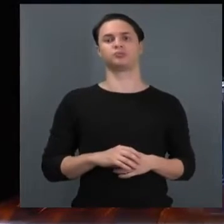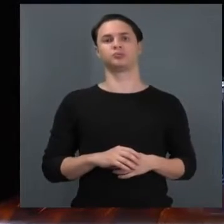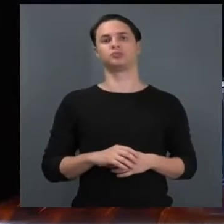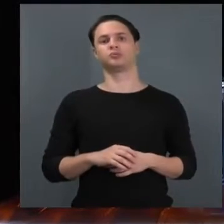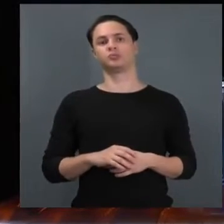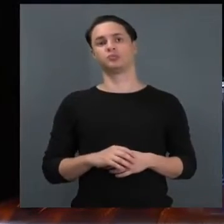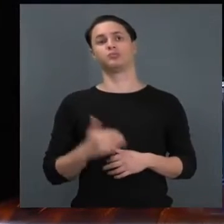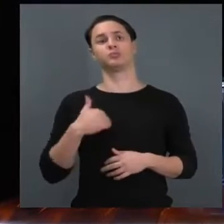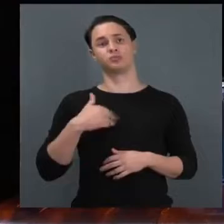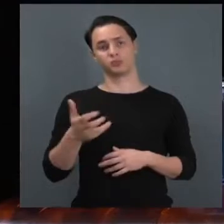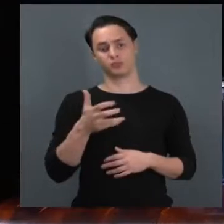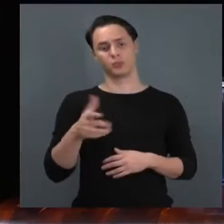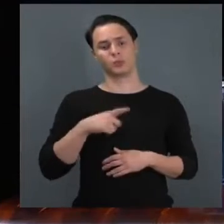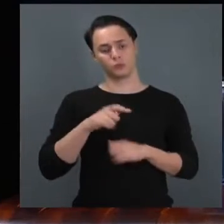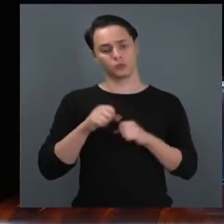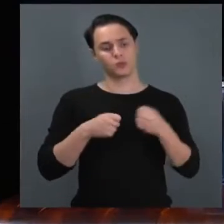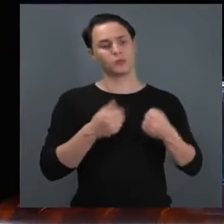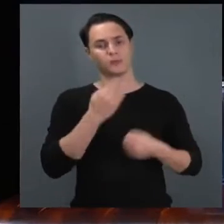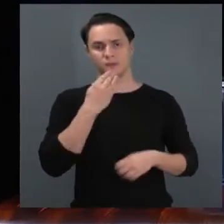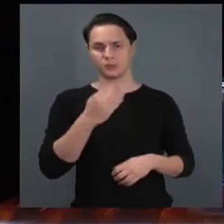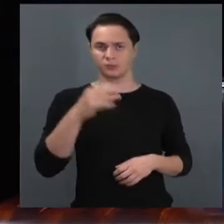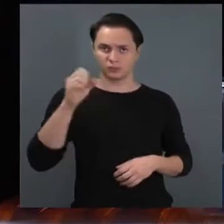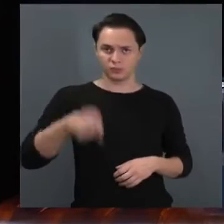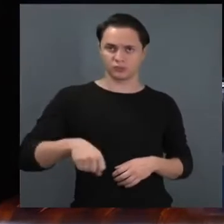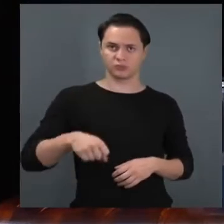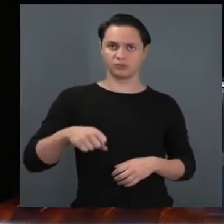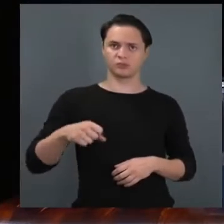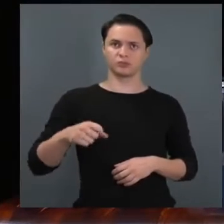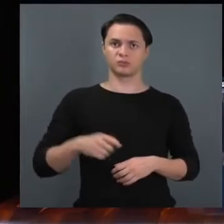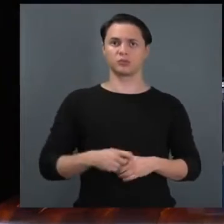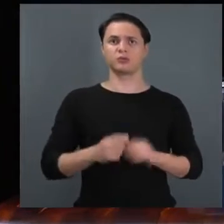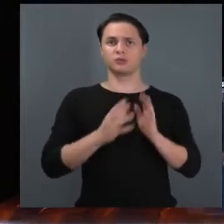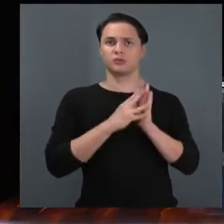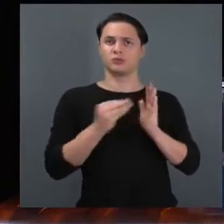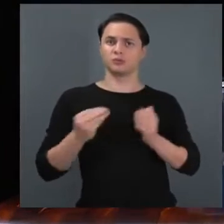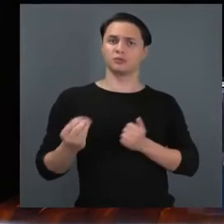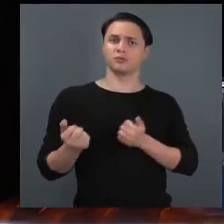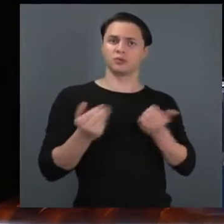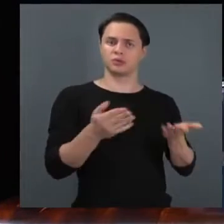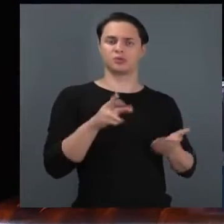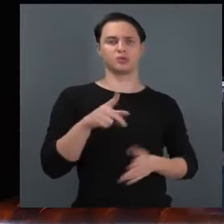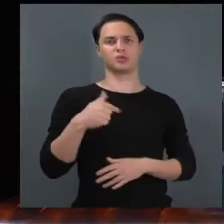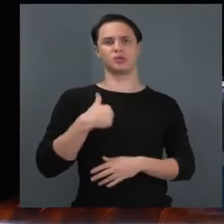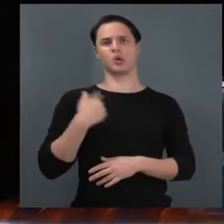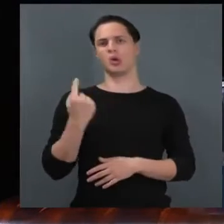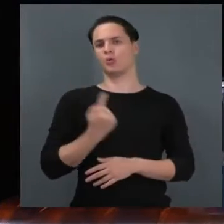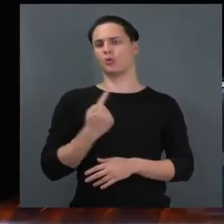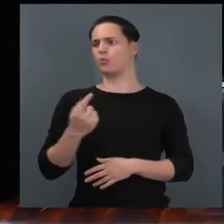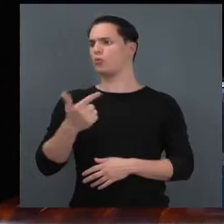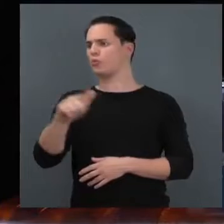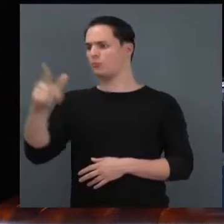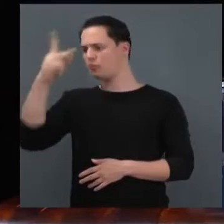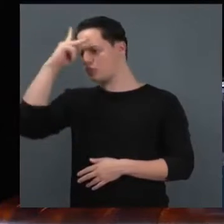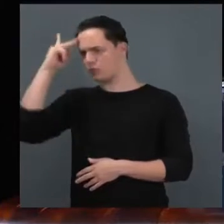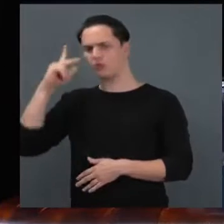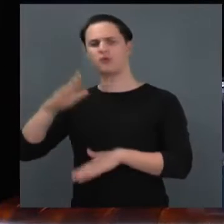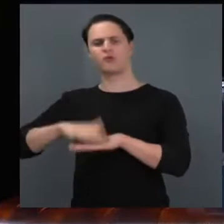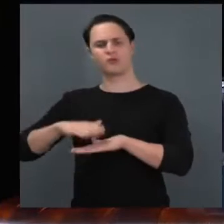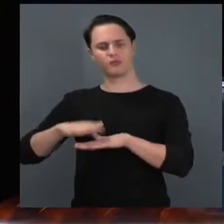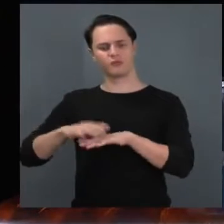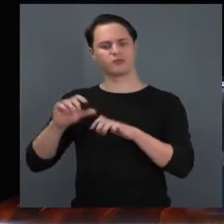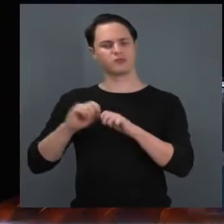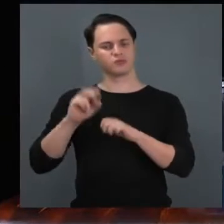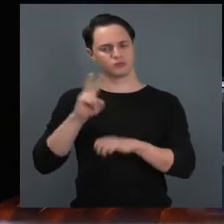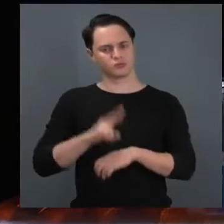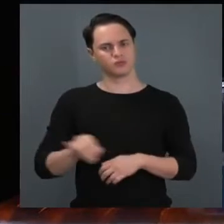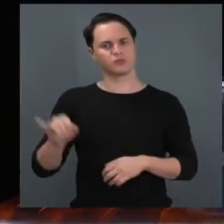isso e vou trabalhar para isso. E tenho que dar um dos exemplos, né, porque não é só eu. Outros tantos farão isso que eu sei,